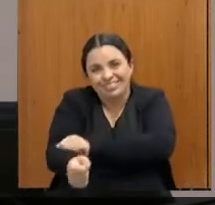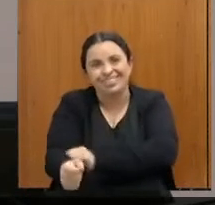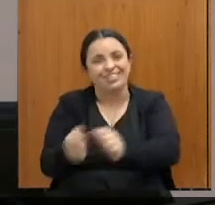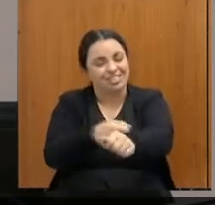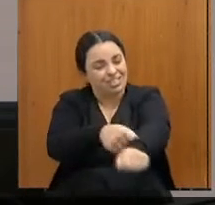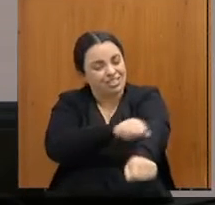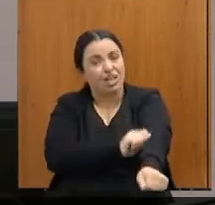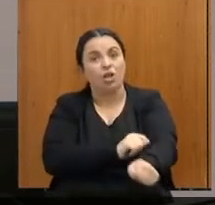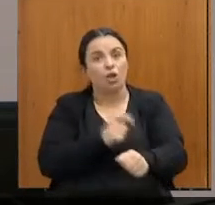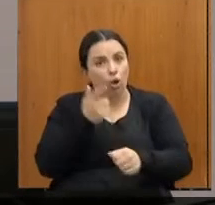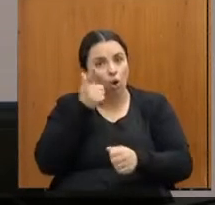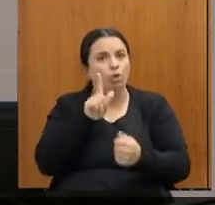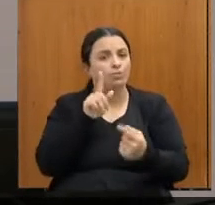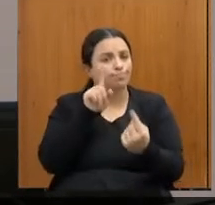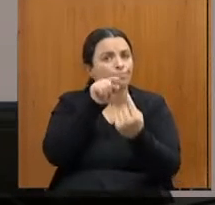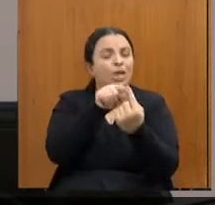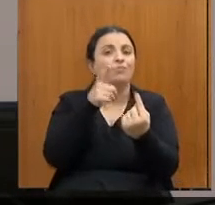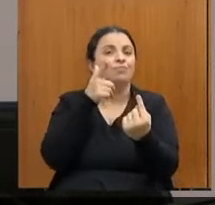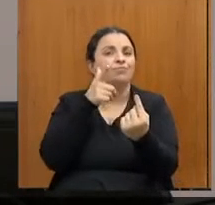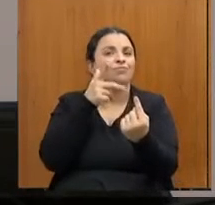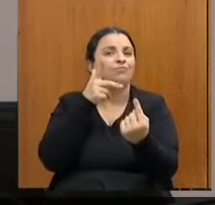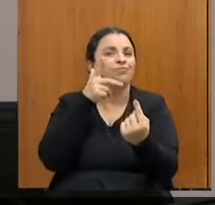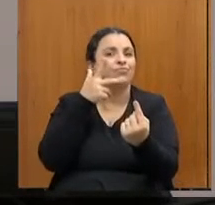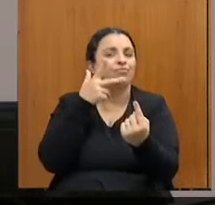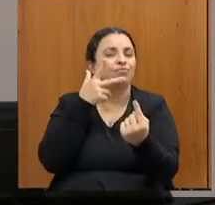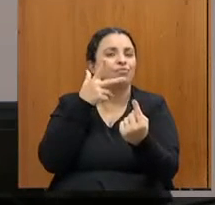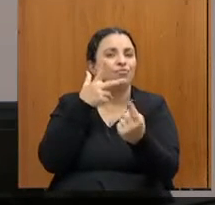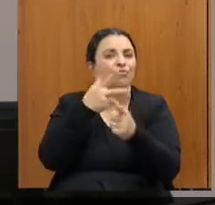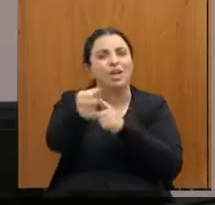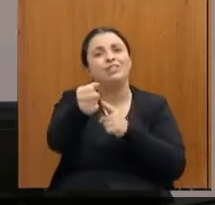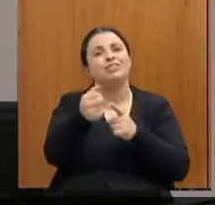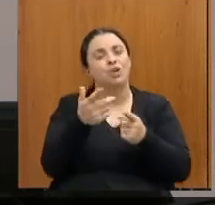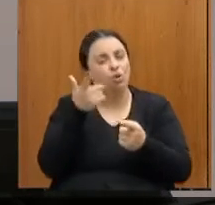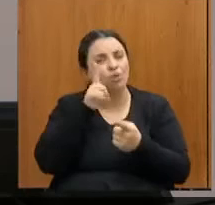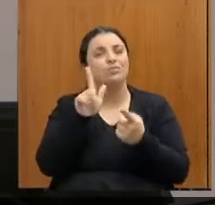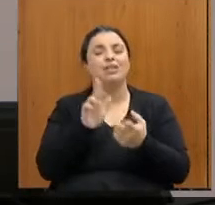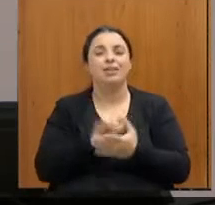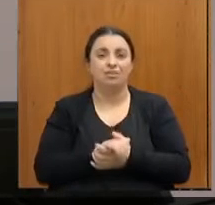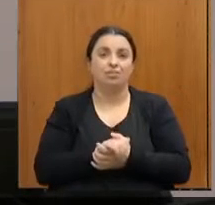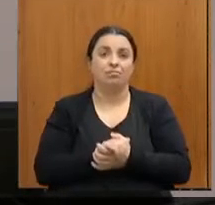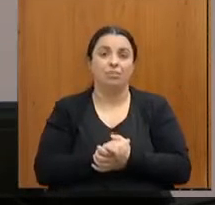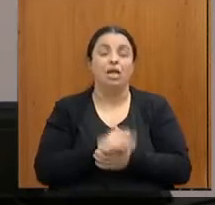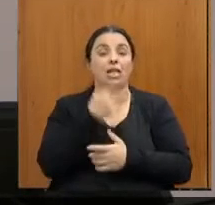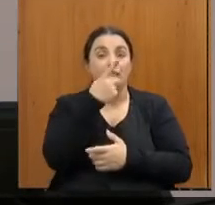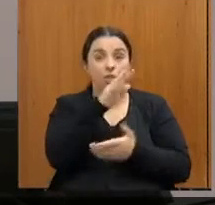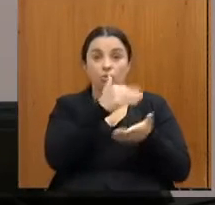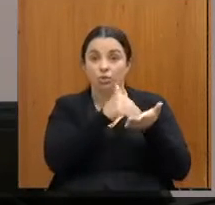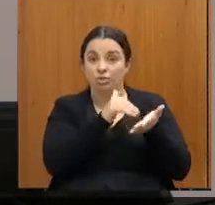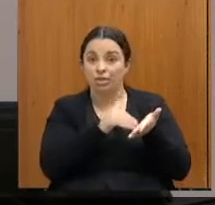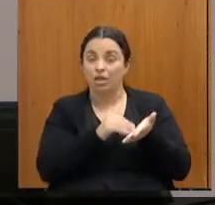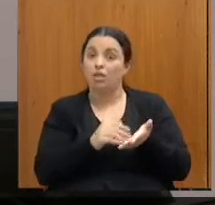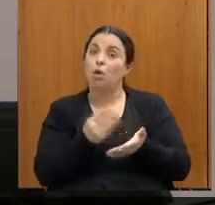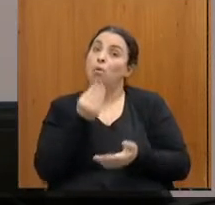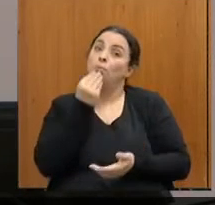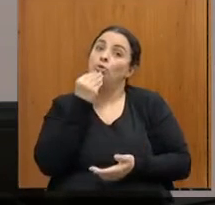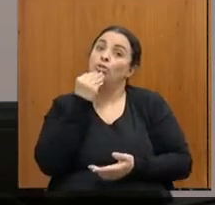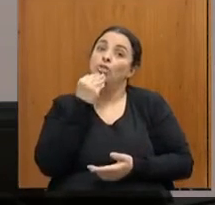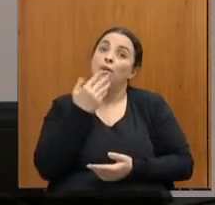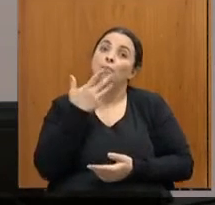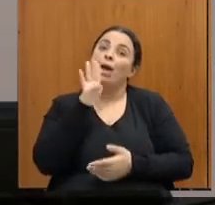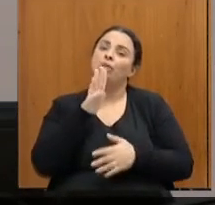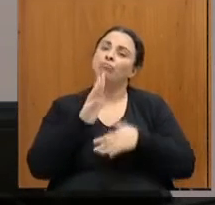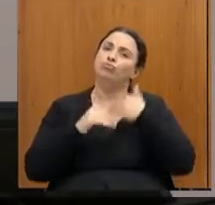é um em sua secretaria eu creio que nós poderíamos ter avançado mais se fosse os mais